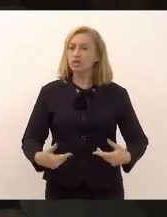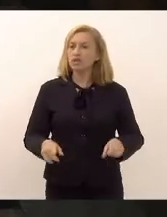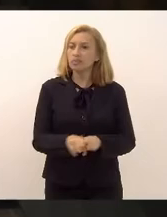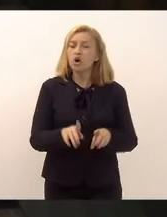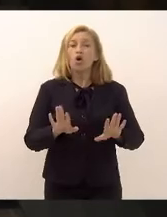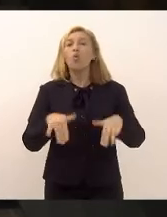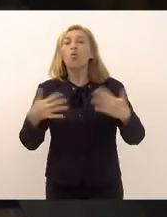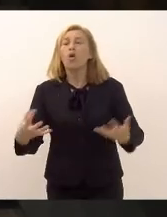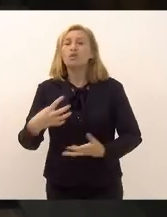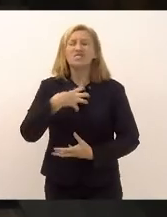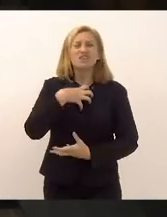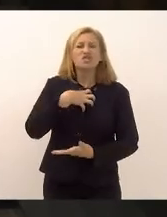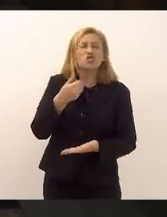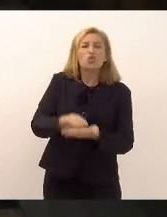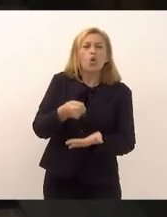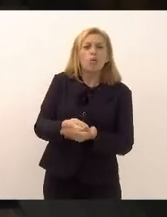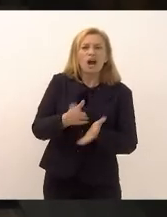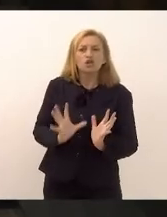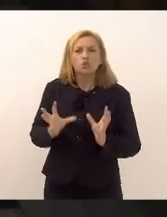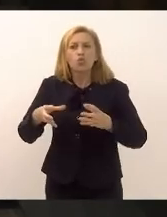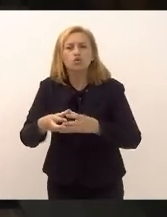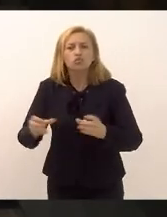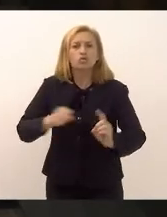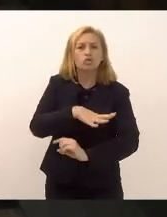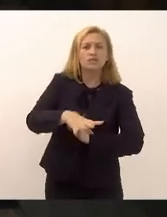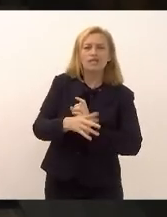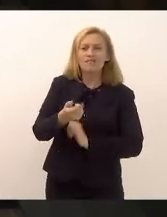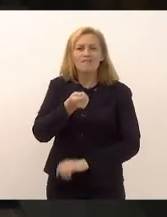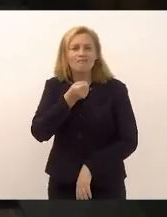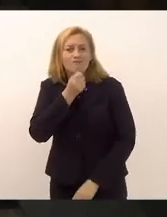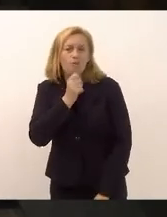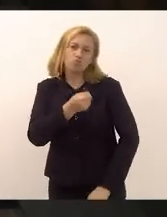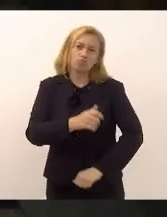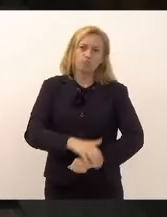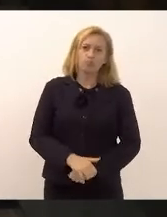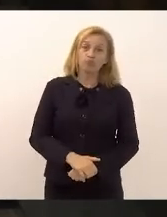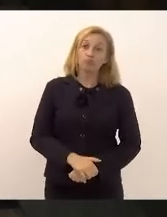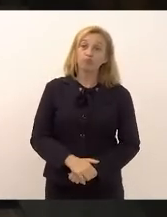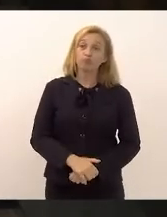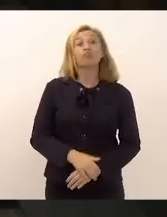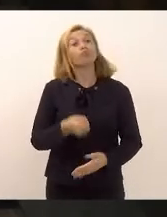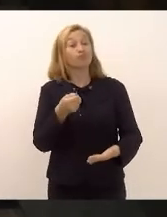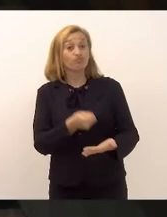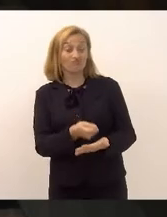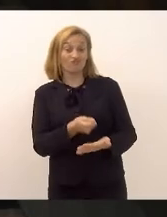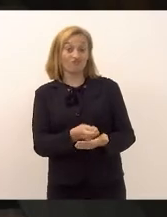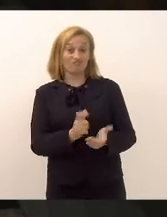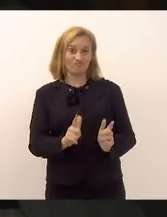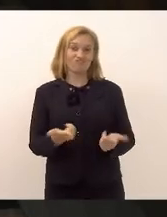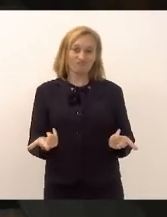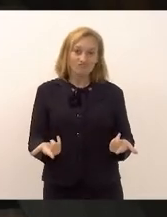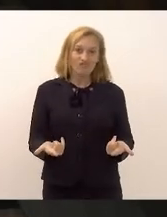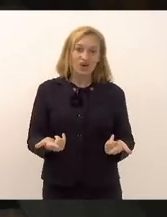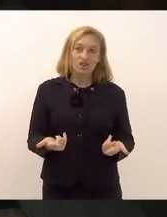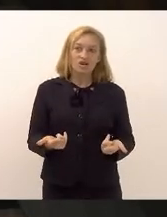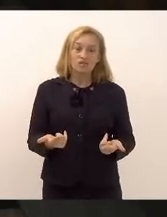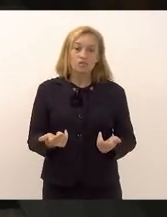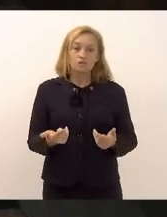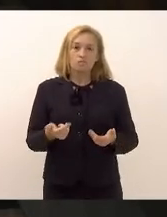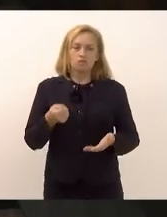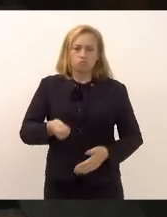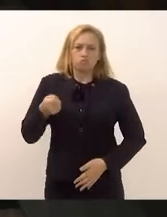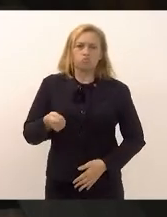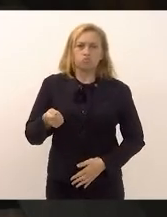é o sentido de se cobrar disso do conjunto da sociedade? Nenhum. A não ser tentar se impor uma lógica